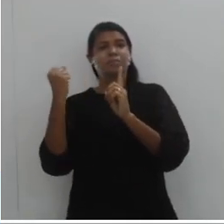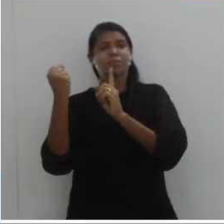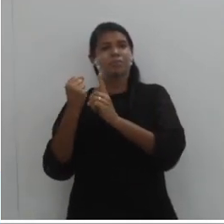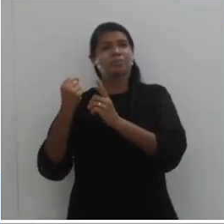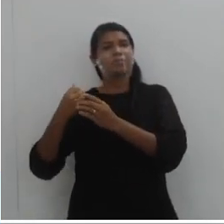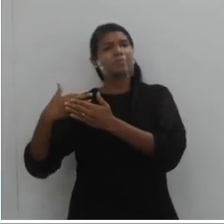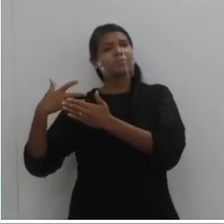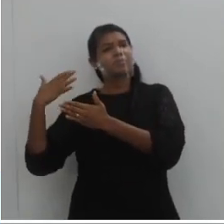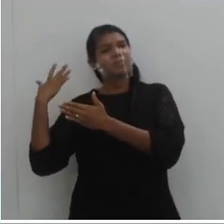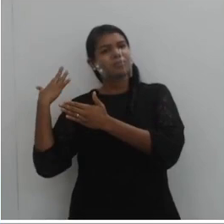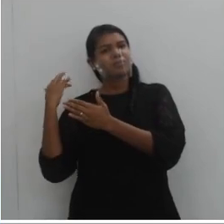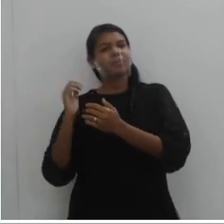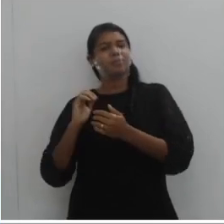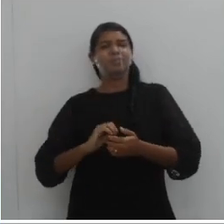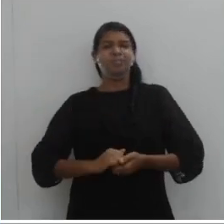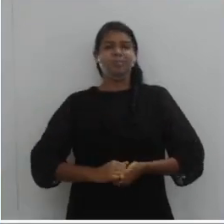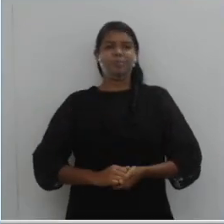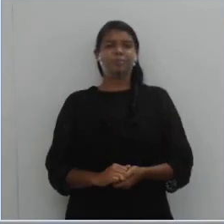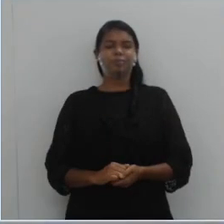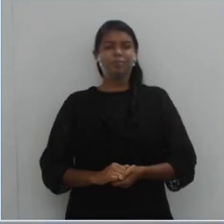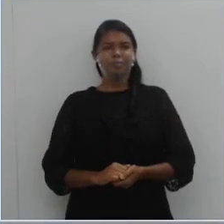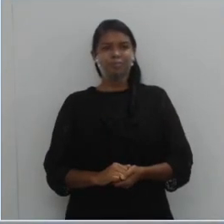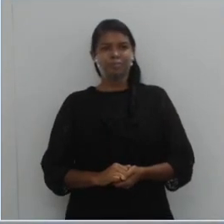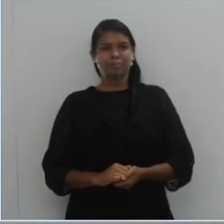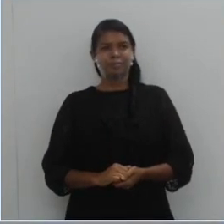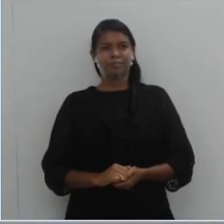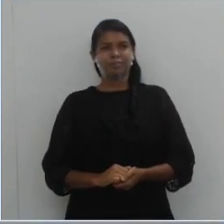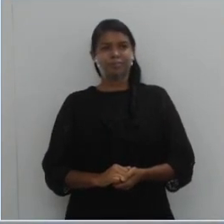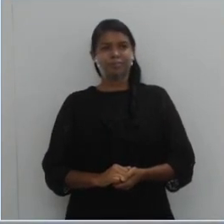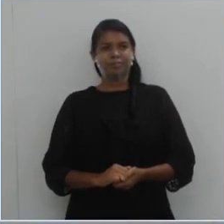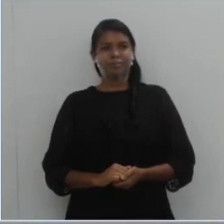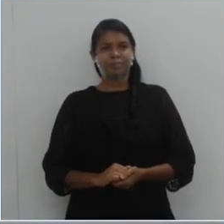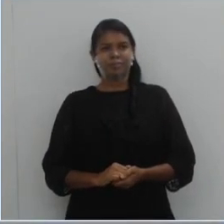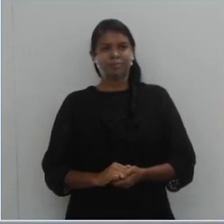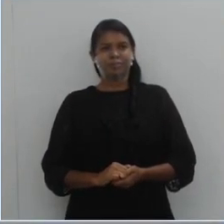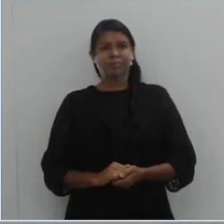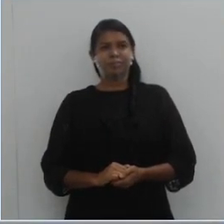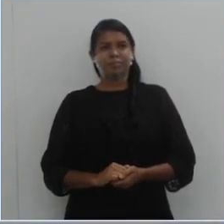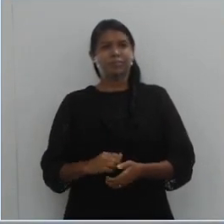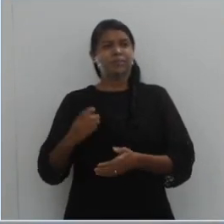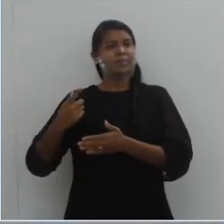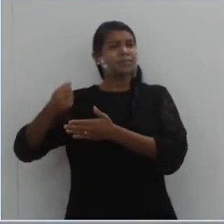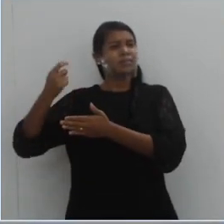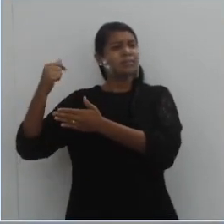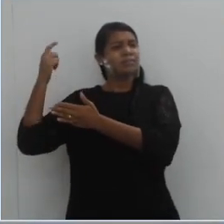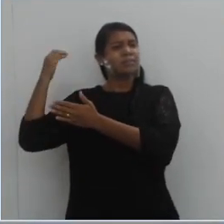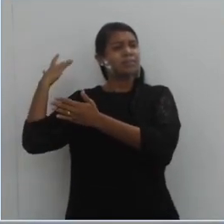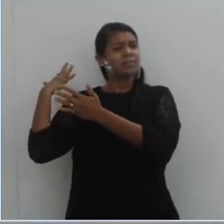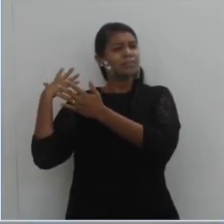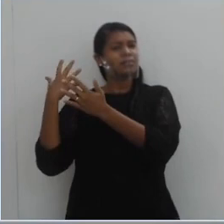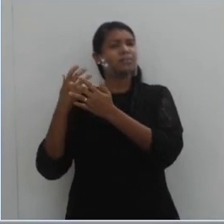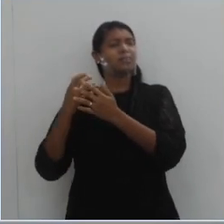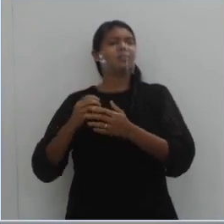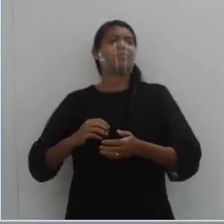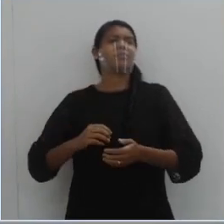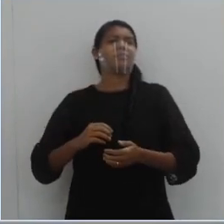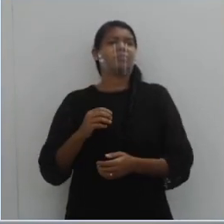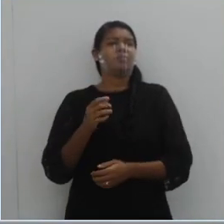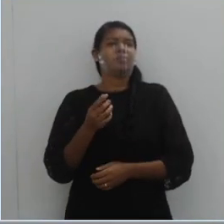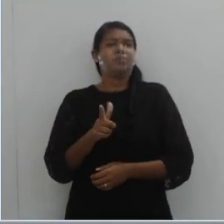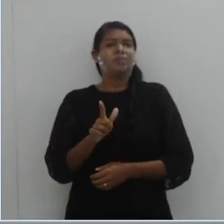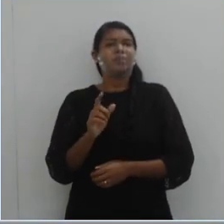E esse não é de agora. Não é de agora. É de muito tempo atrás. Não seja só